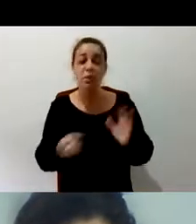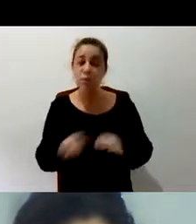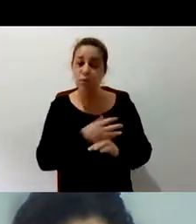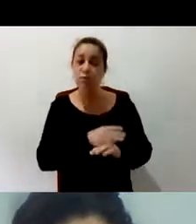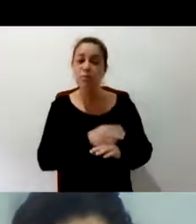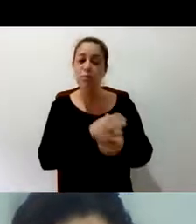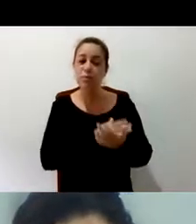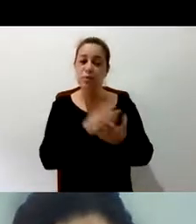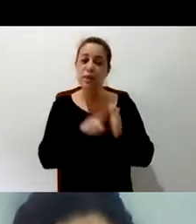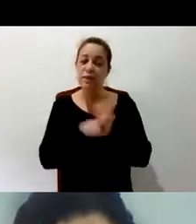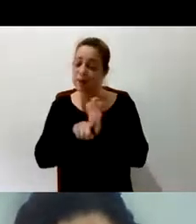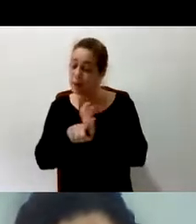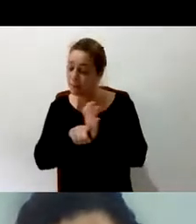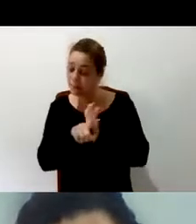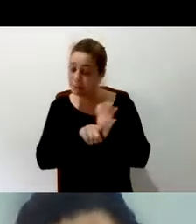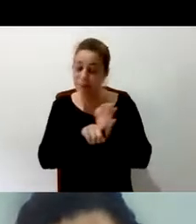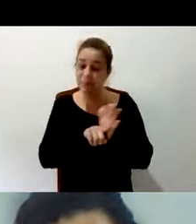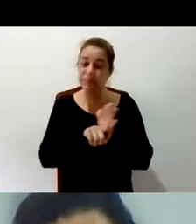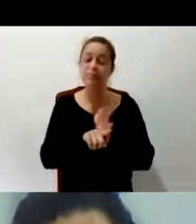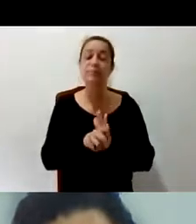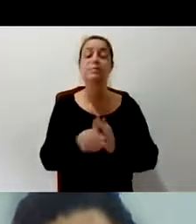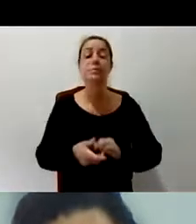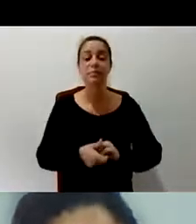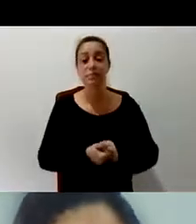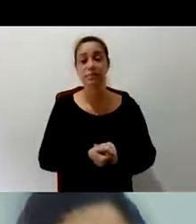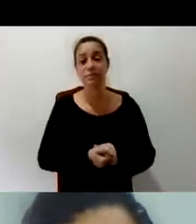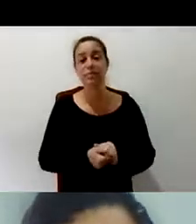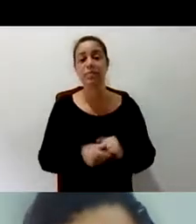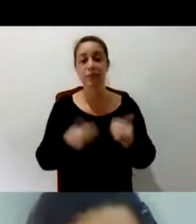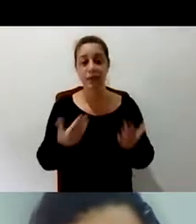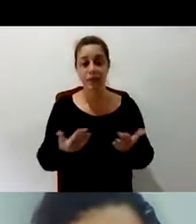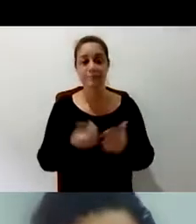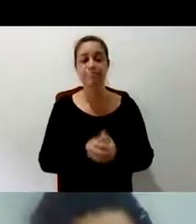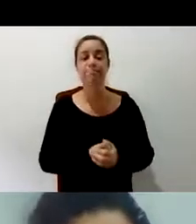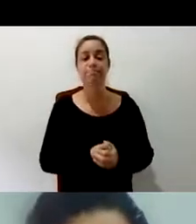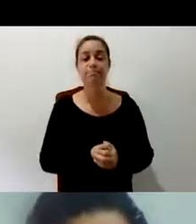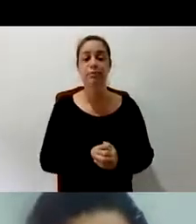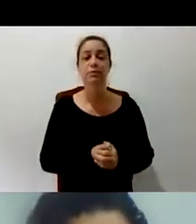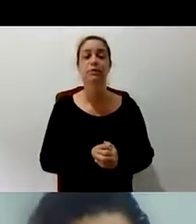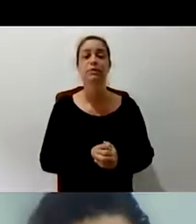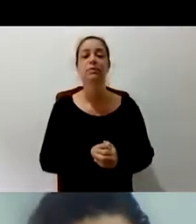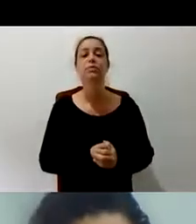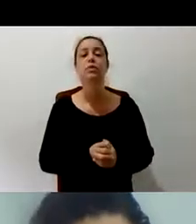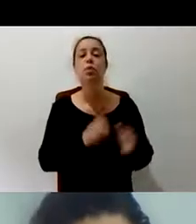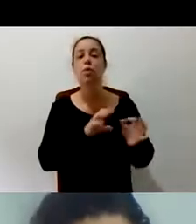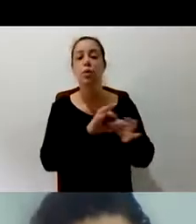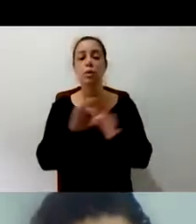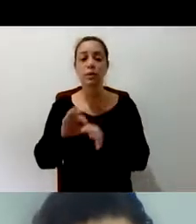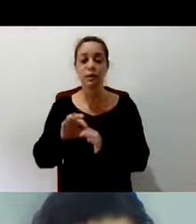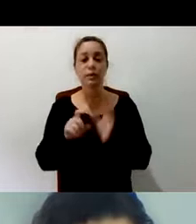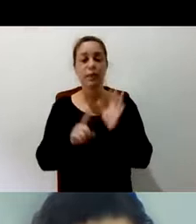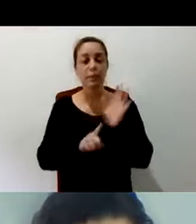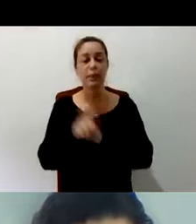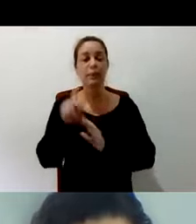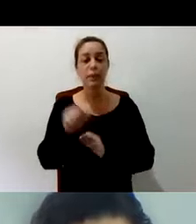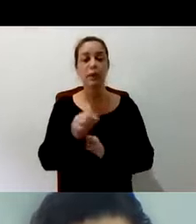de pesquisa de vocês, né, e a questão que eu levanto, então, nesse contexto todo, assim, como o trabalho de